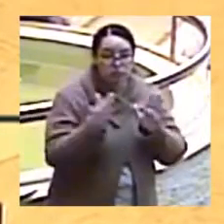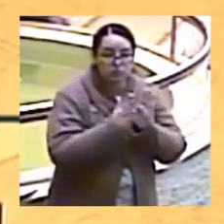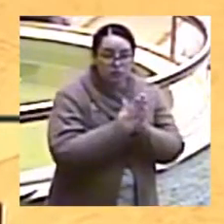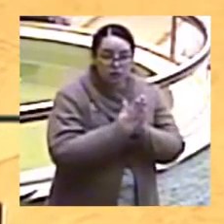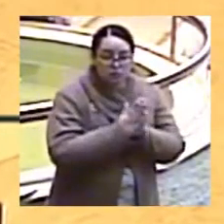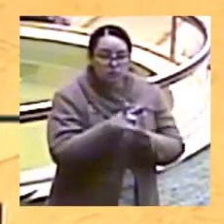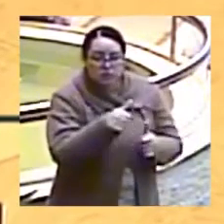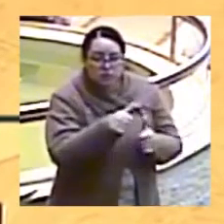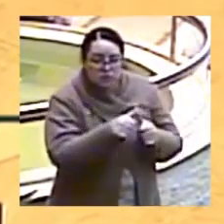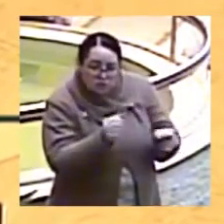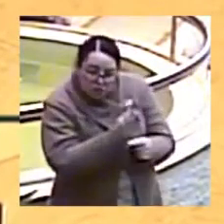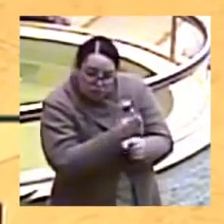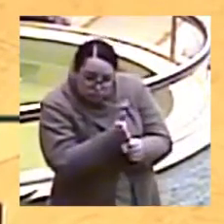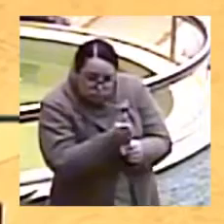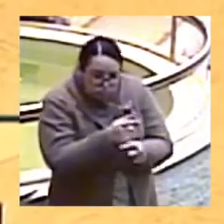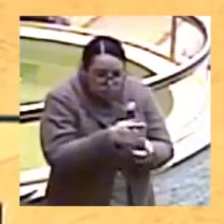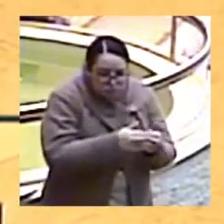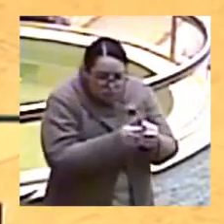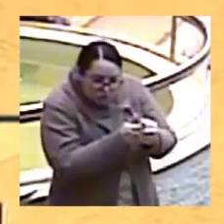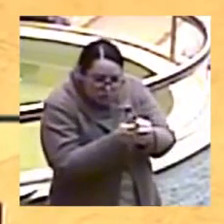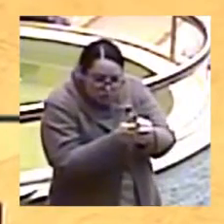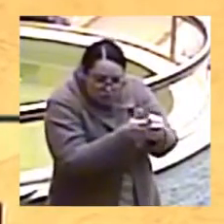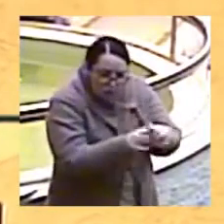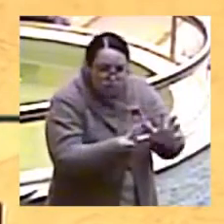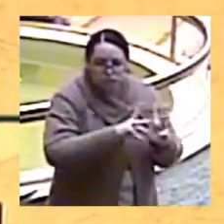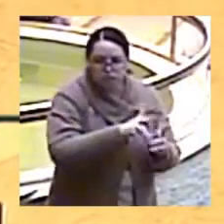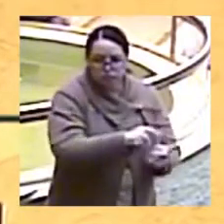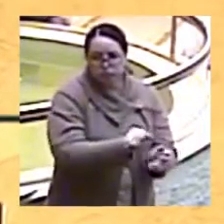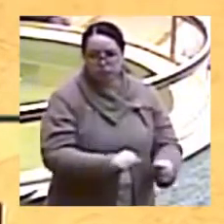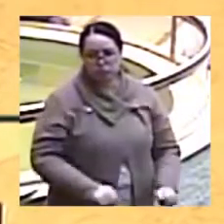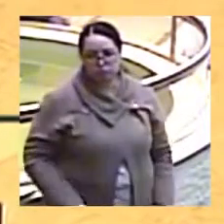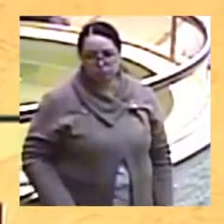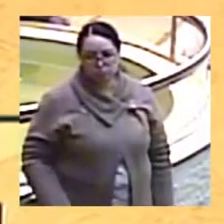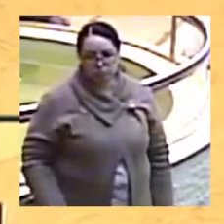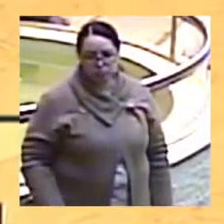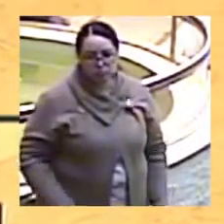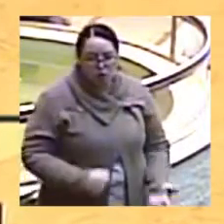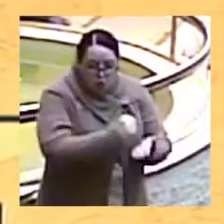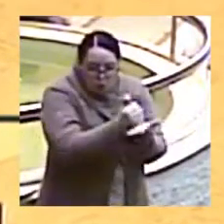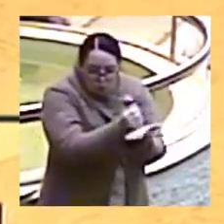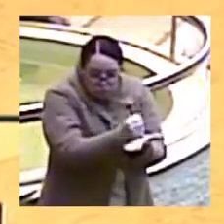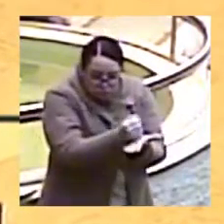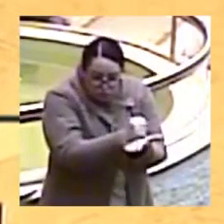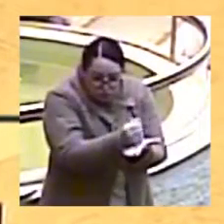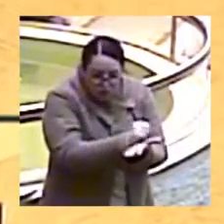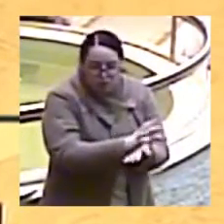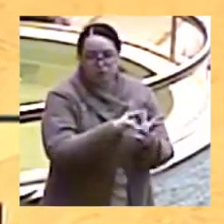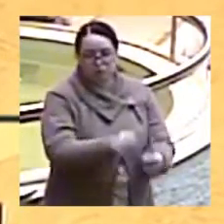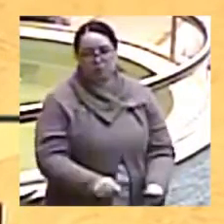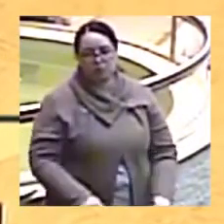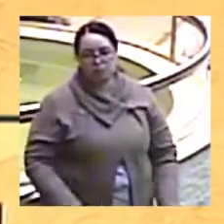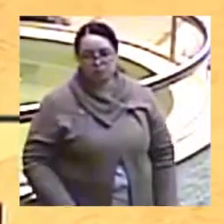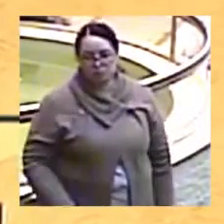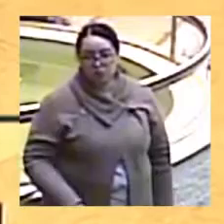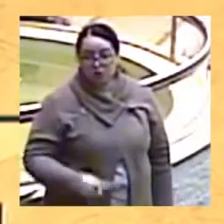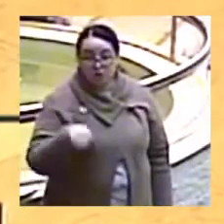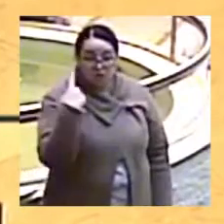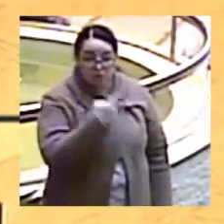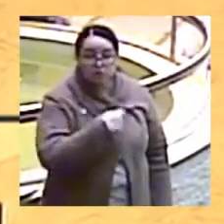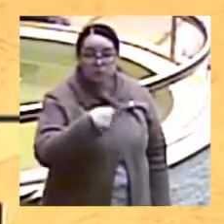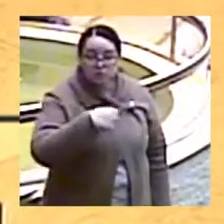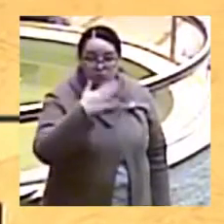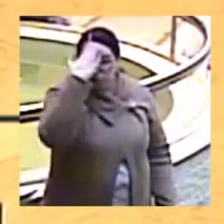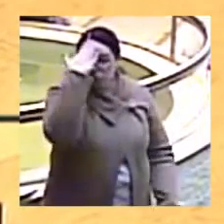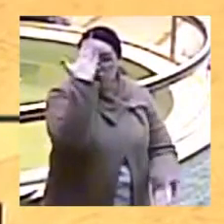governa, este planeta. Ele, governa, o universo. O ser humano, ele precisa, acreditar, nesta soberania, de Deus.